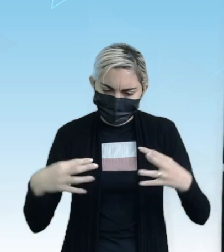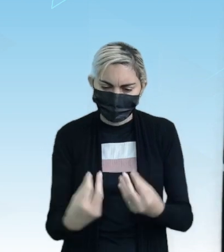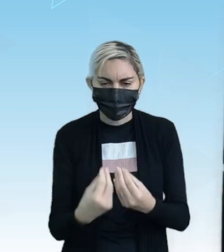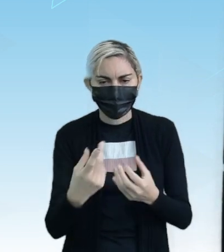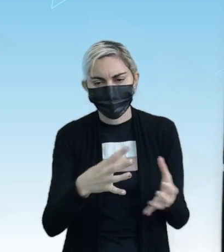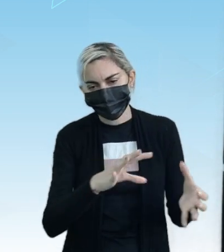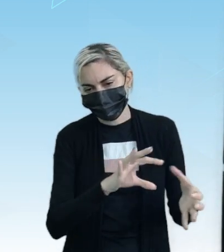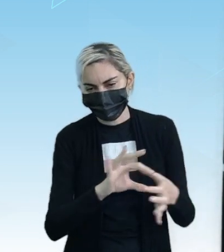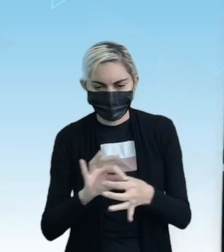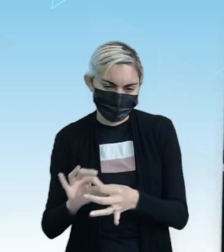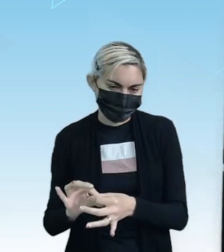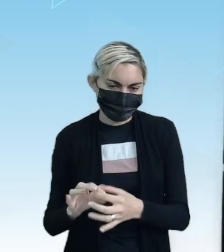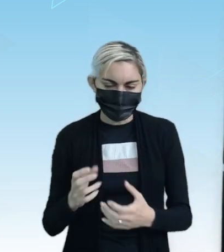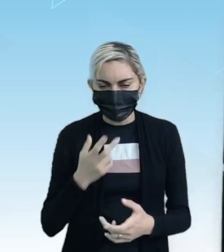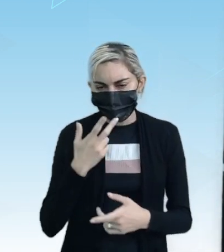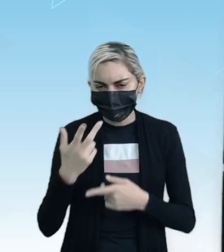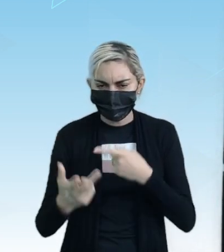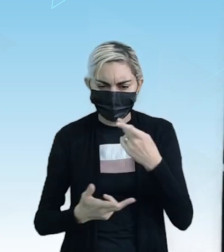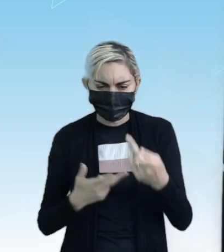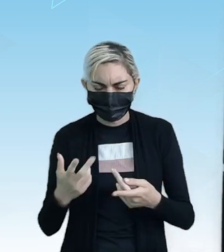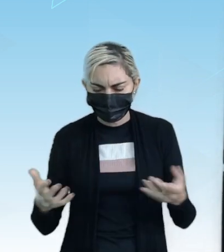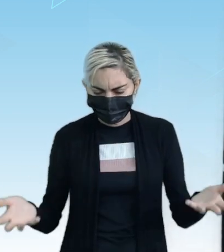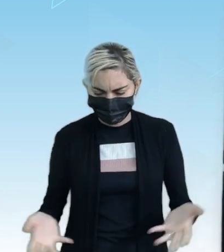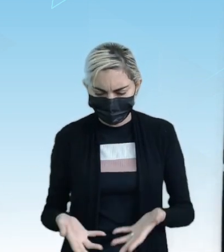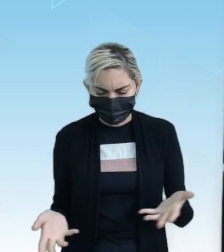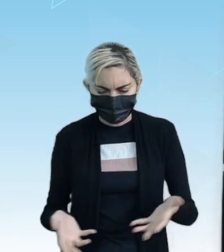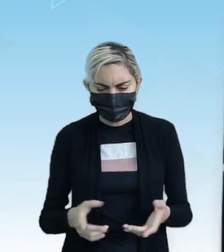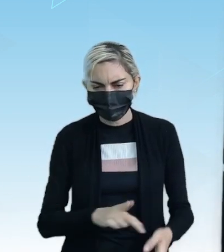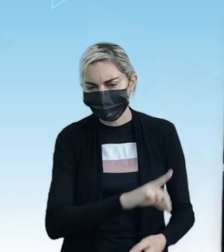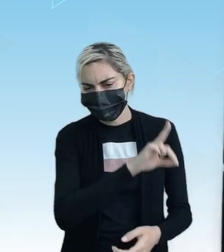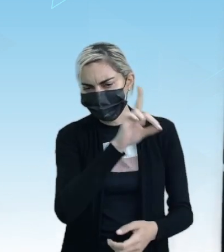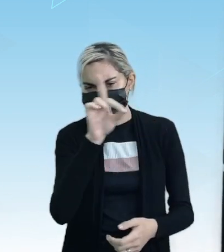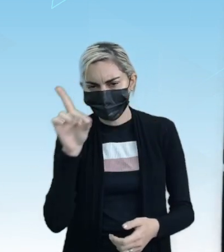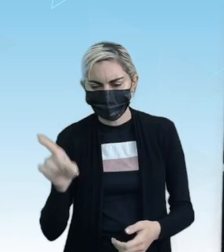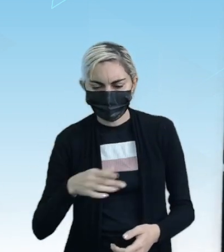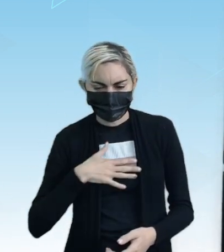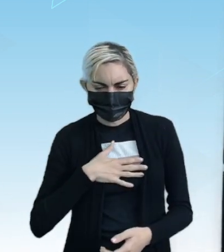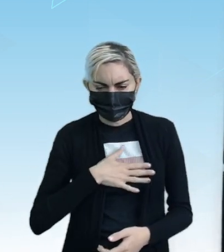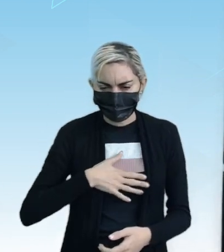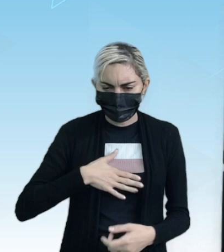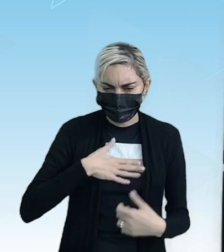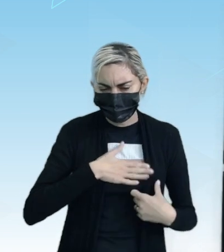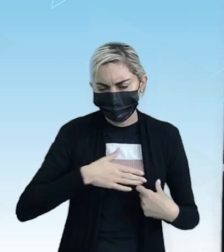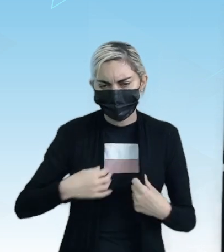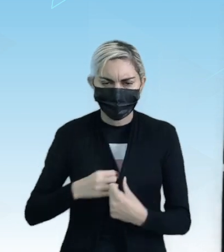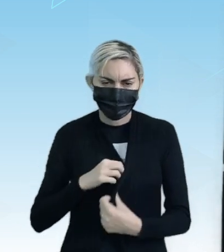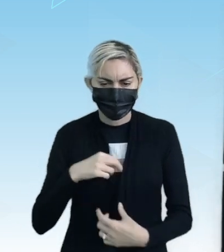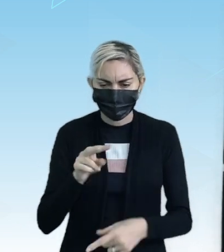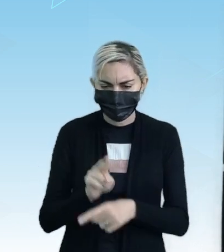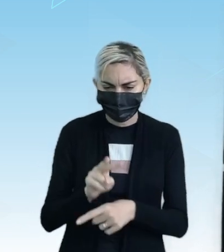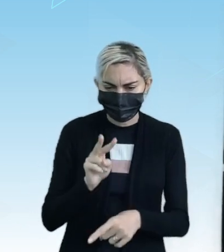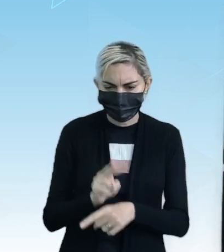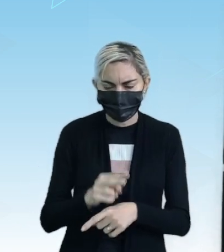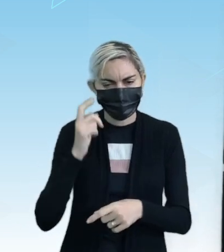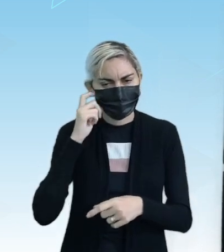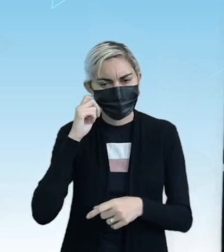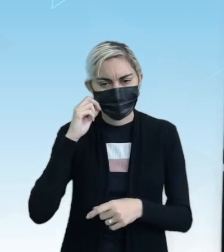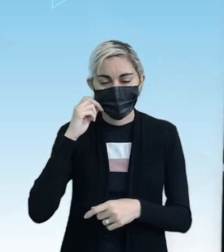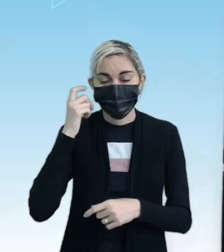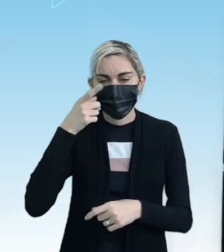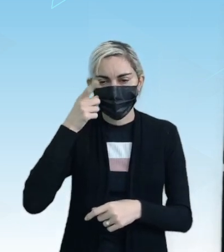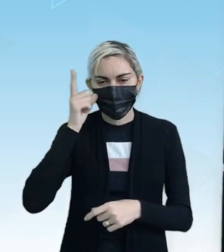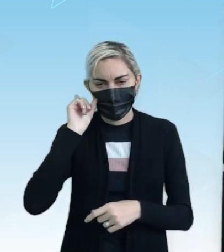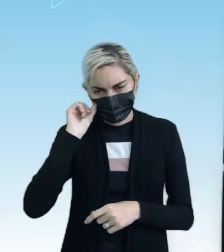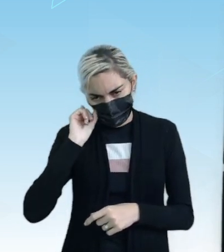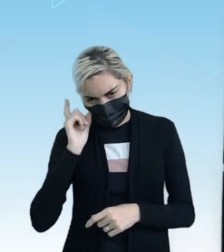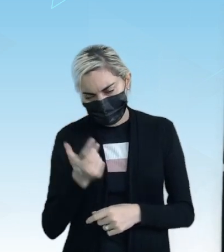esse contexto. Quando eu digo assim, hoje o dia está agradável, pressupõe-se que ontem